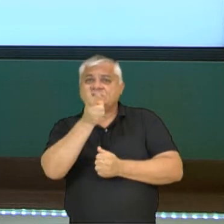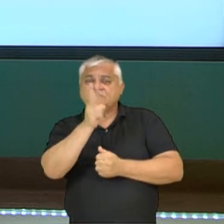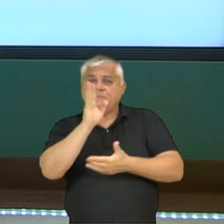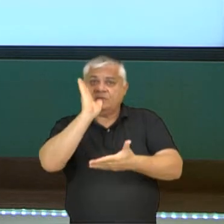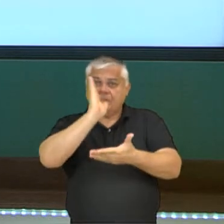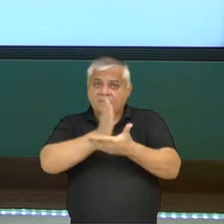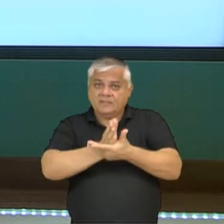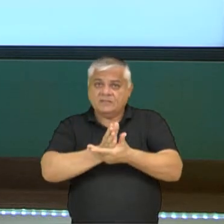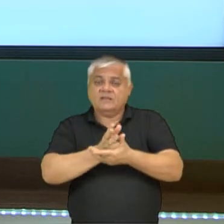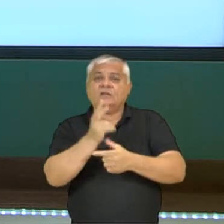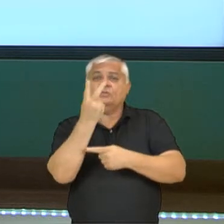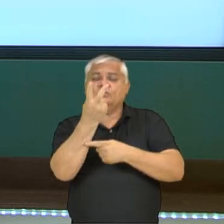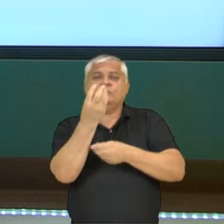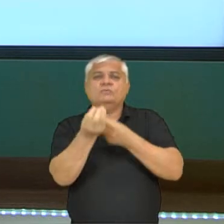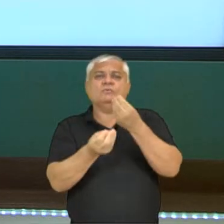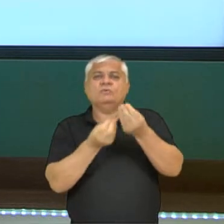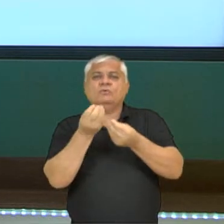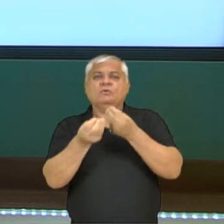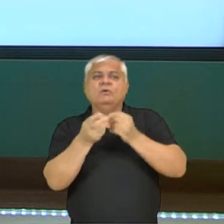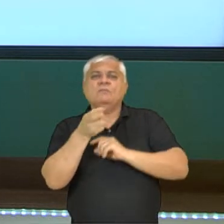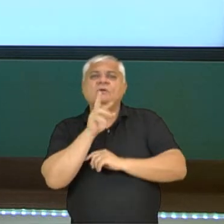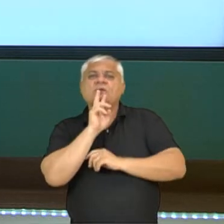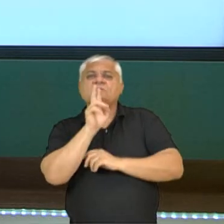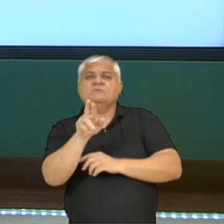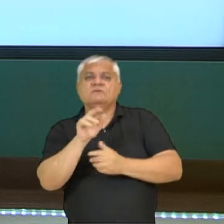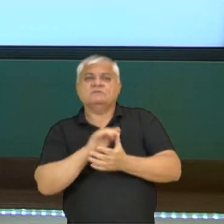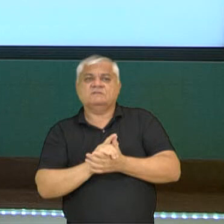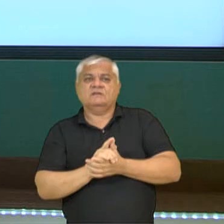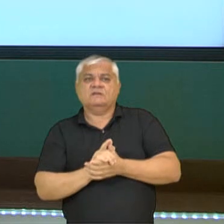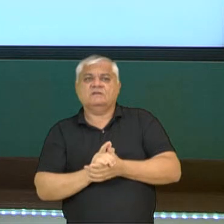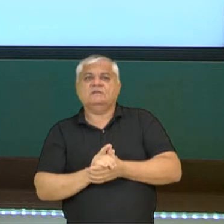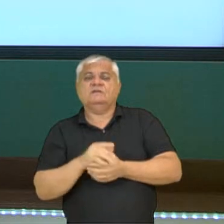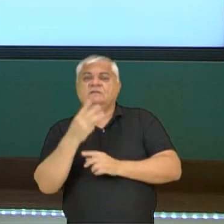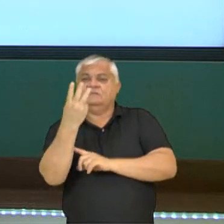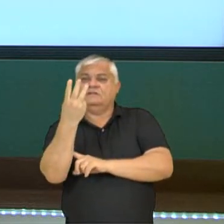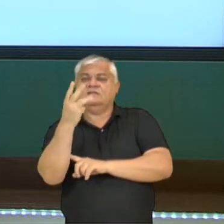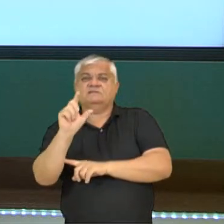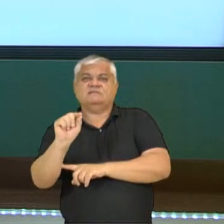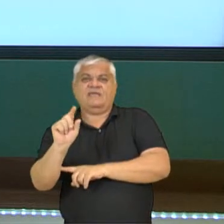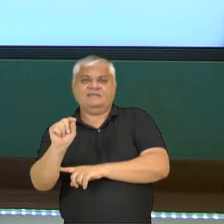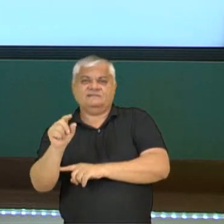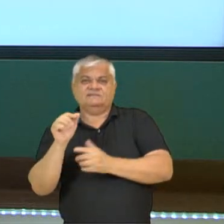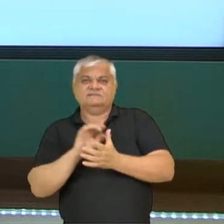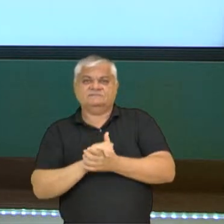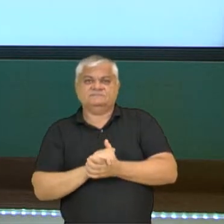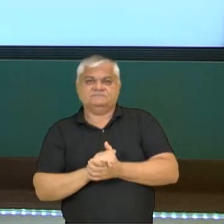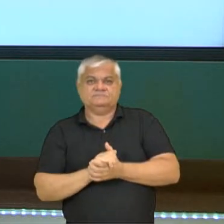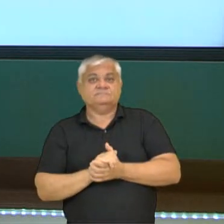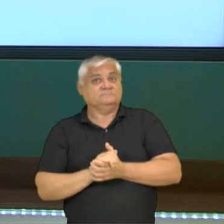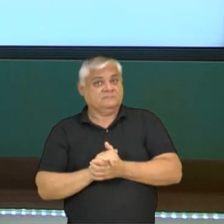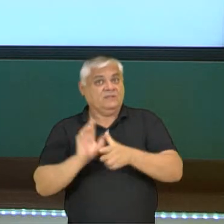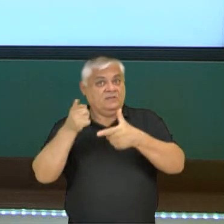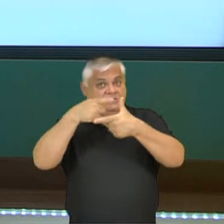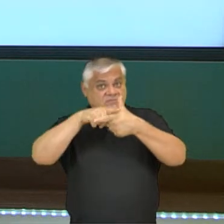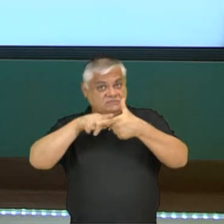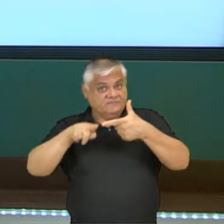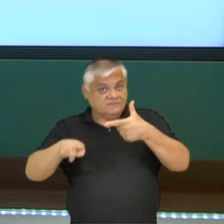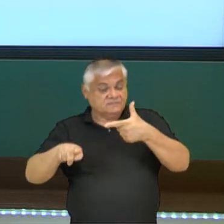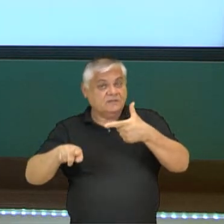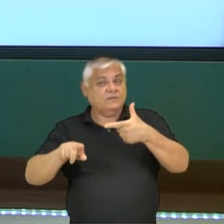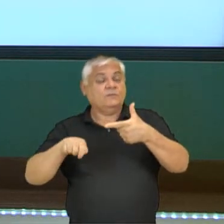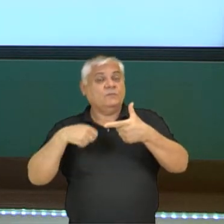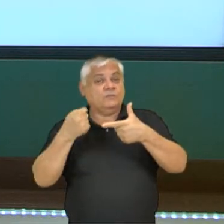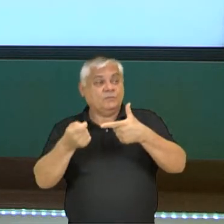divisão, como é que daria esse resultado? 3/10. Lembre-se que a divisão de uma